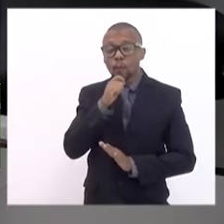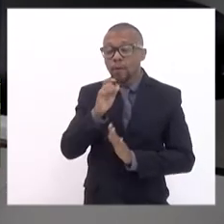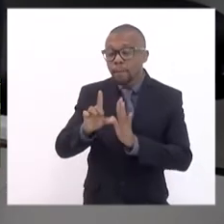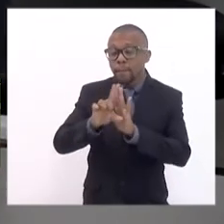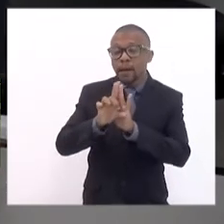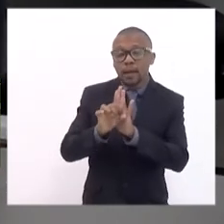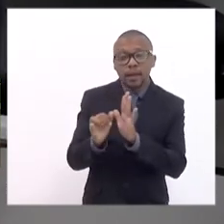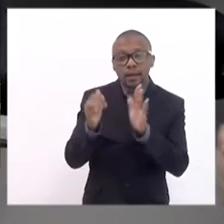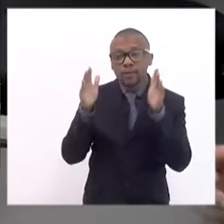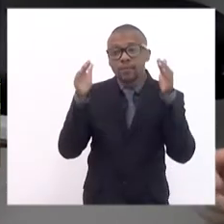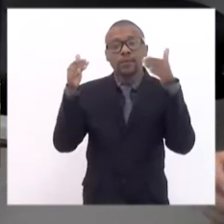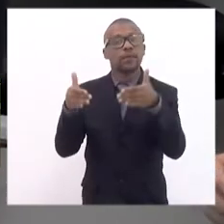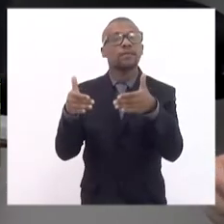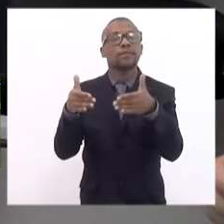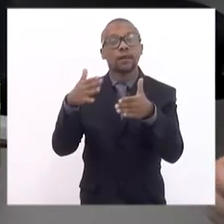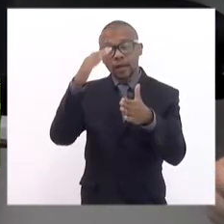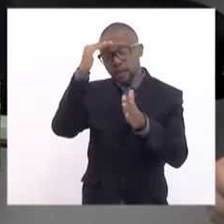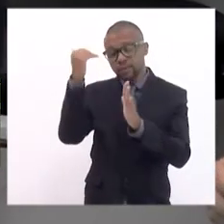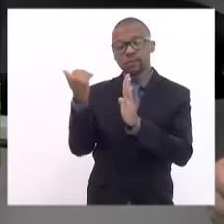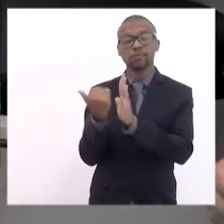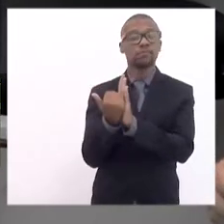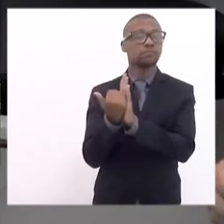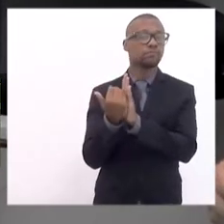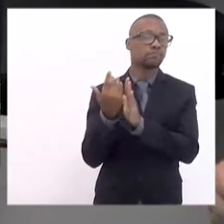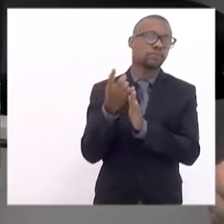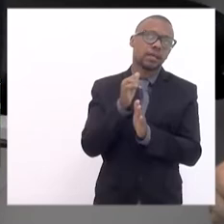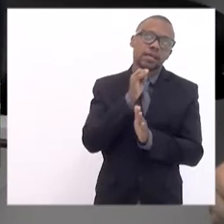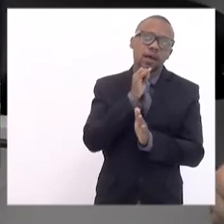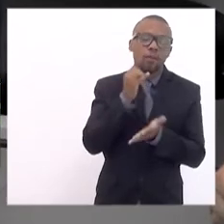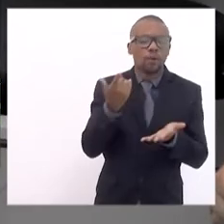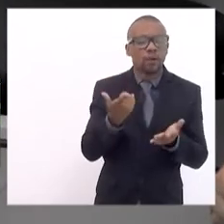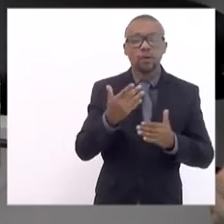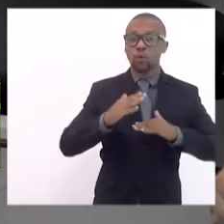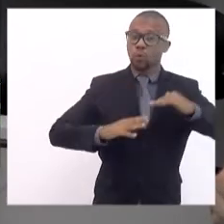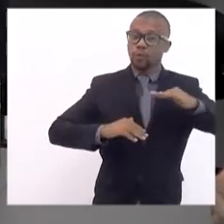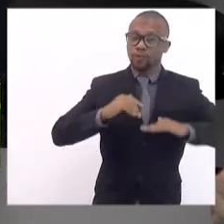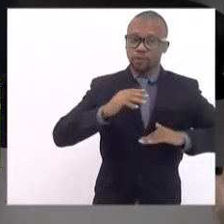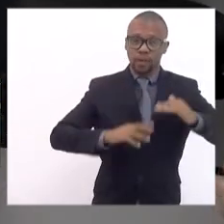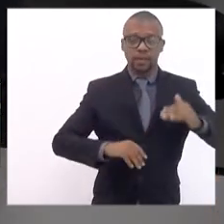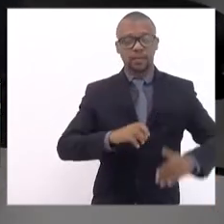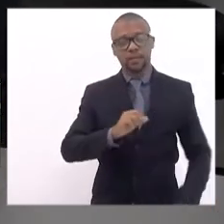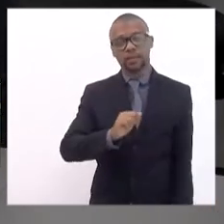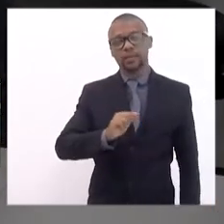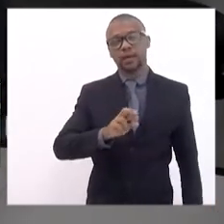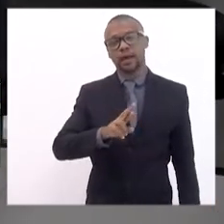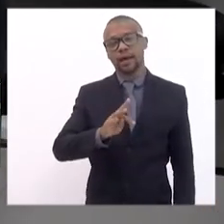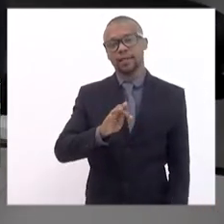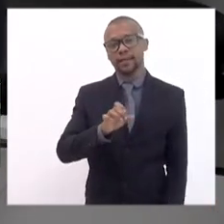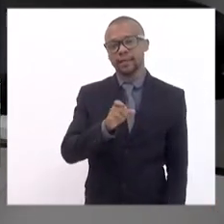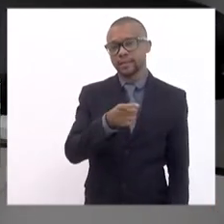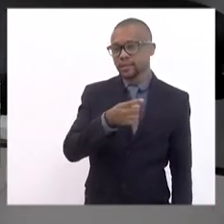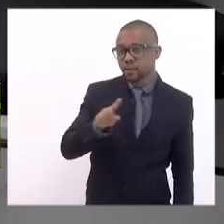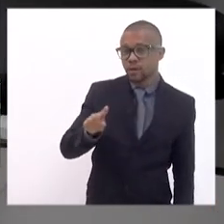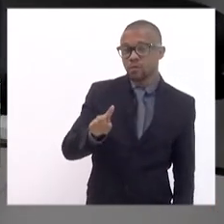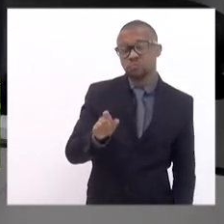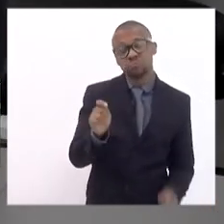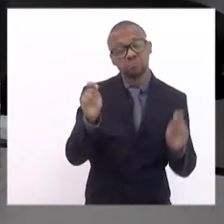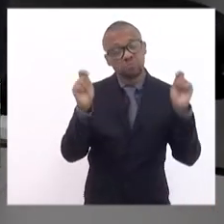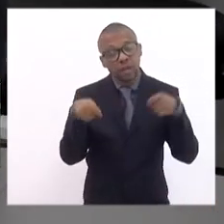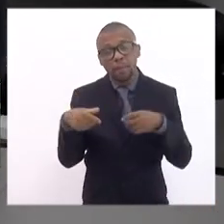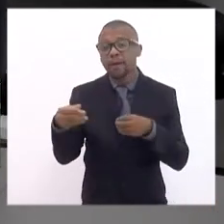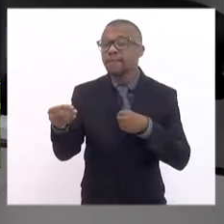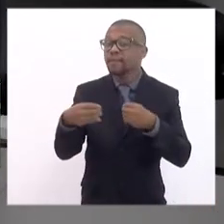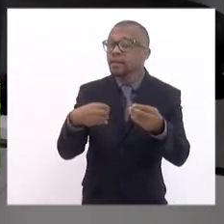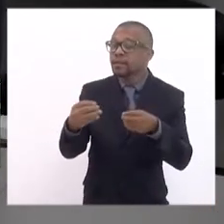de artesãos, por exemplo. Estou dando um exemplo aqui, a gente pode pensar em outros. Então, não há problema da gente criar novas linhas, flexibilizar algumas coisas, mas elas têm que